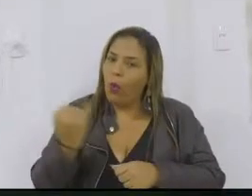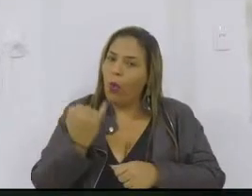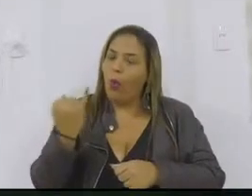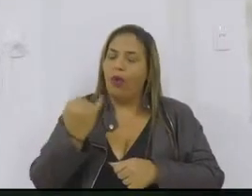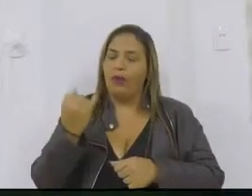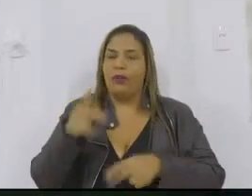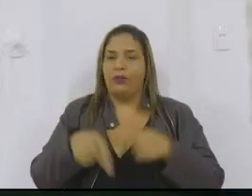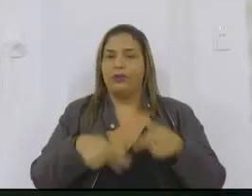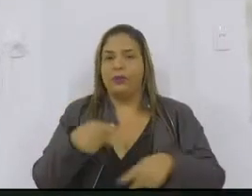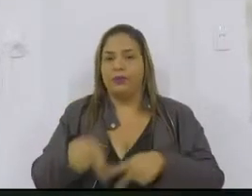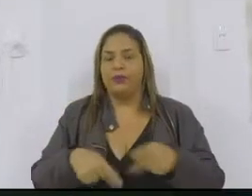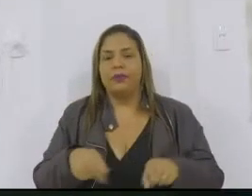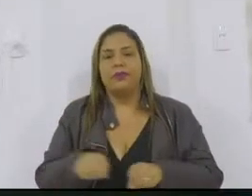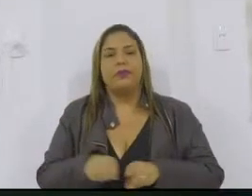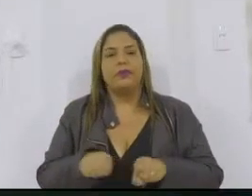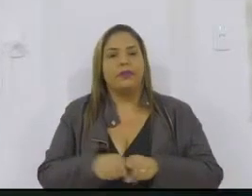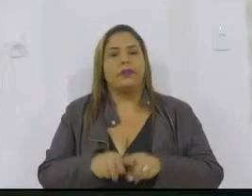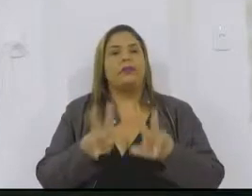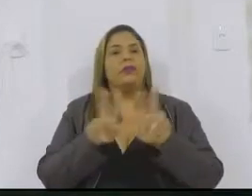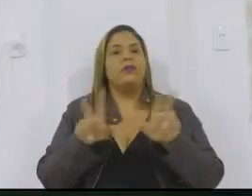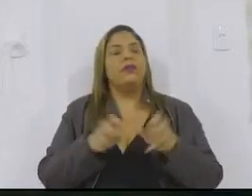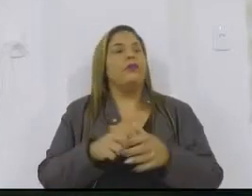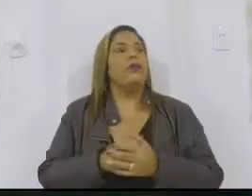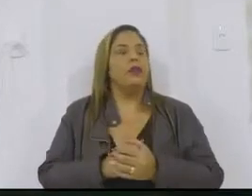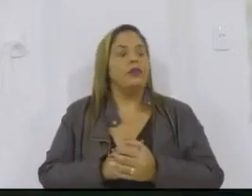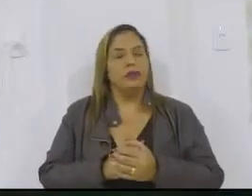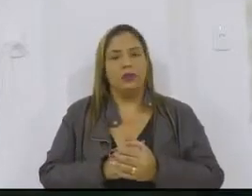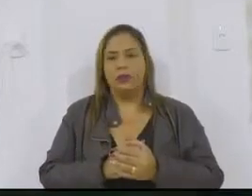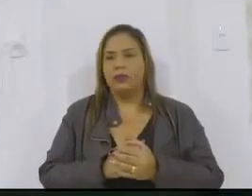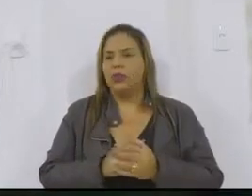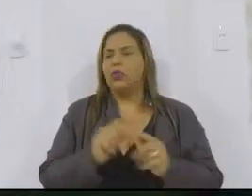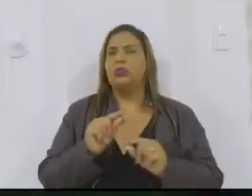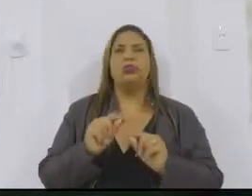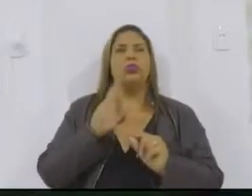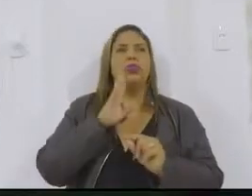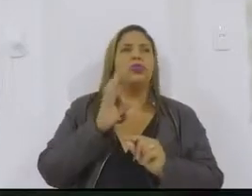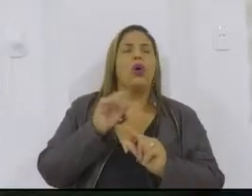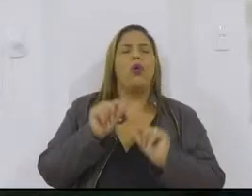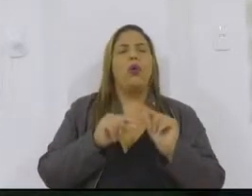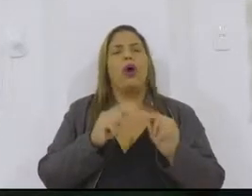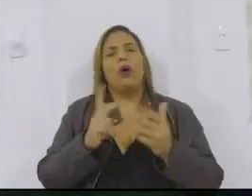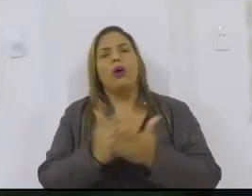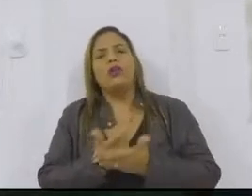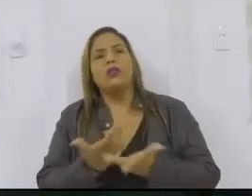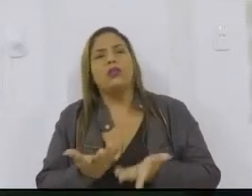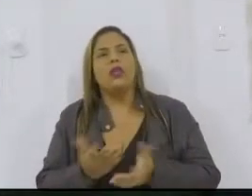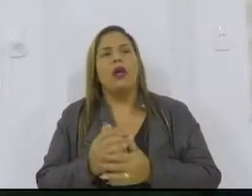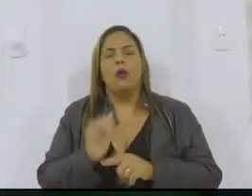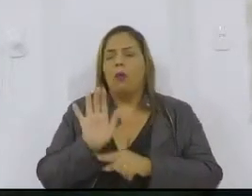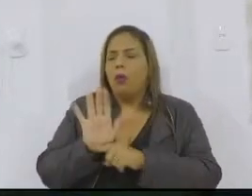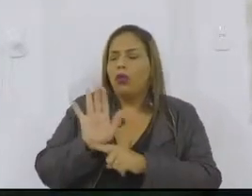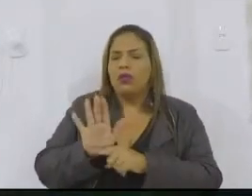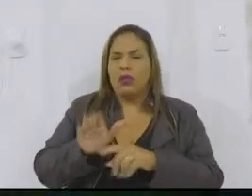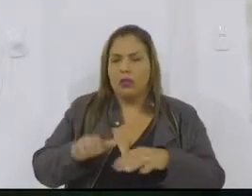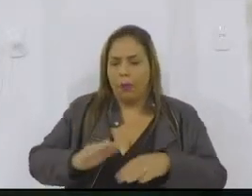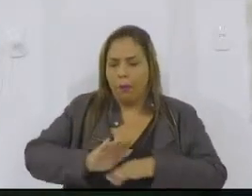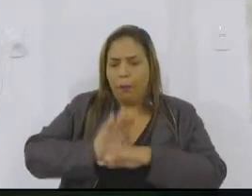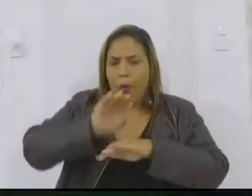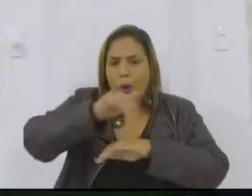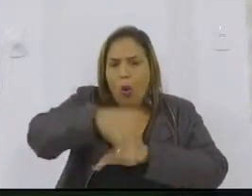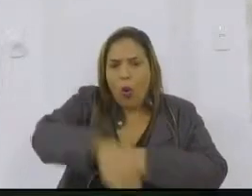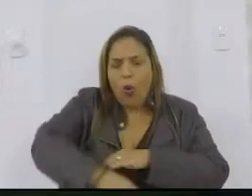população. E também sobre a questão ali, não sei o que aconteceu, se derrubaram a proteção da ponte ali, porque